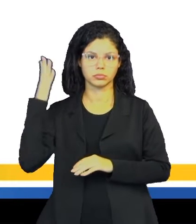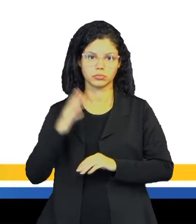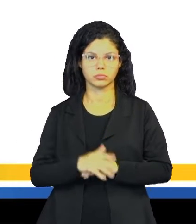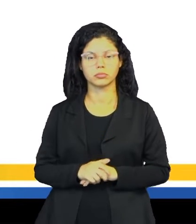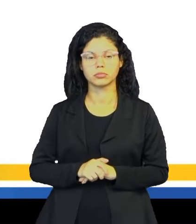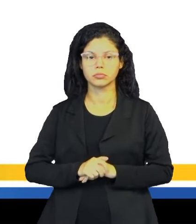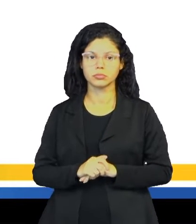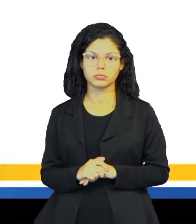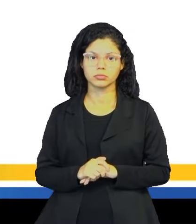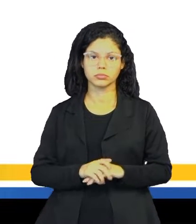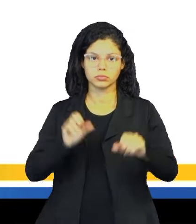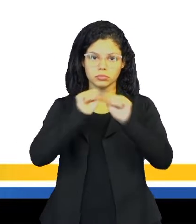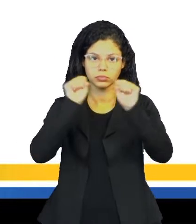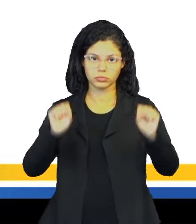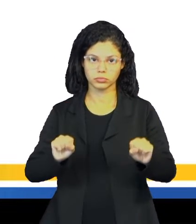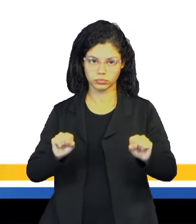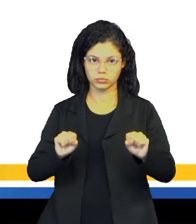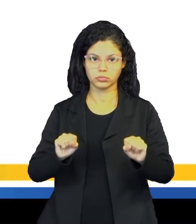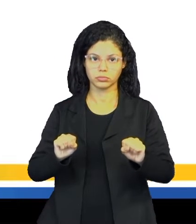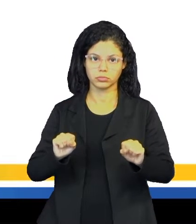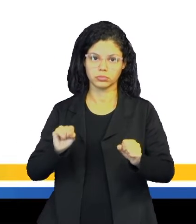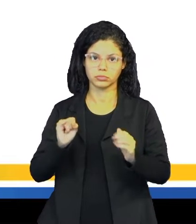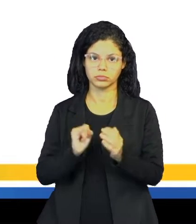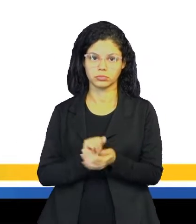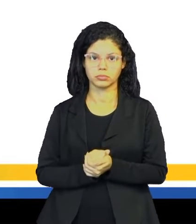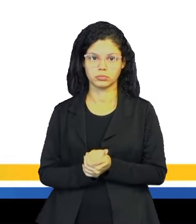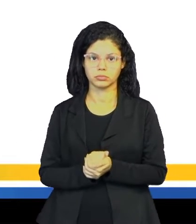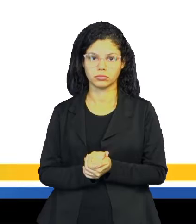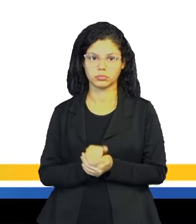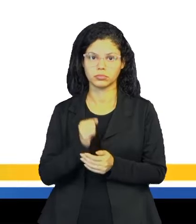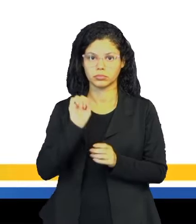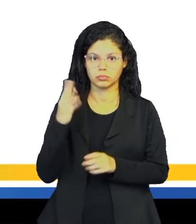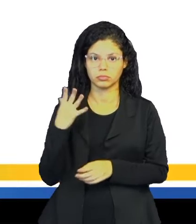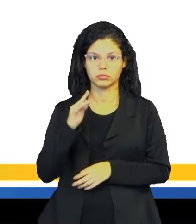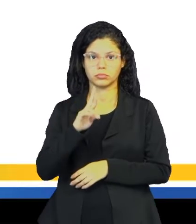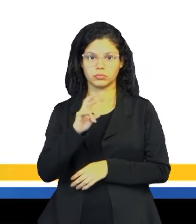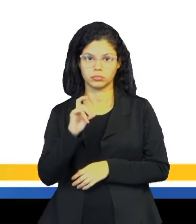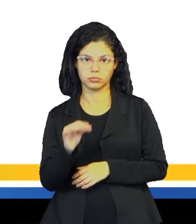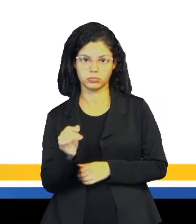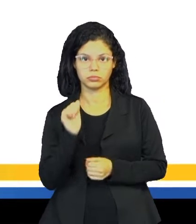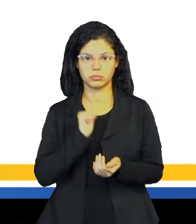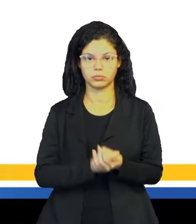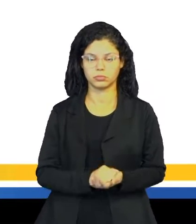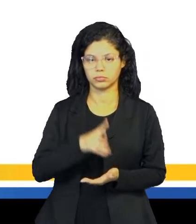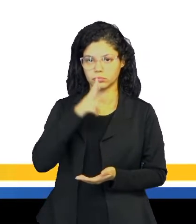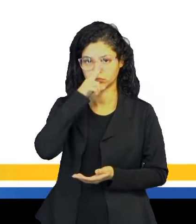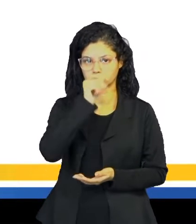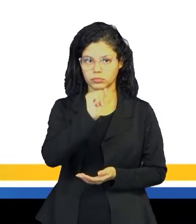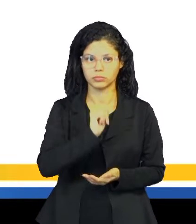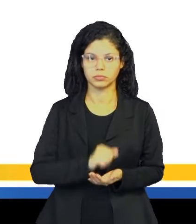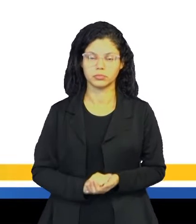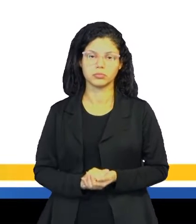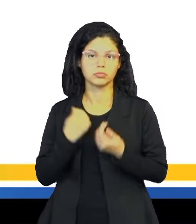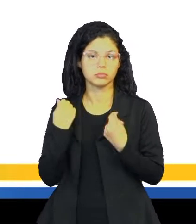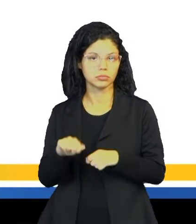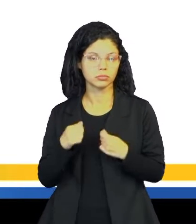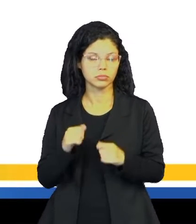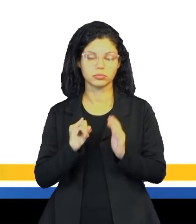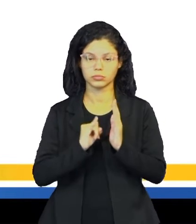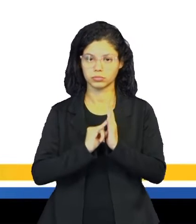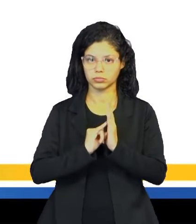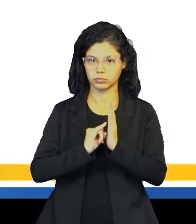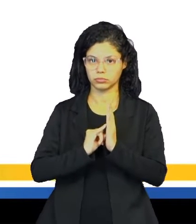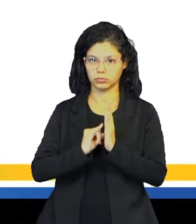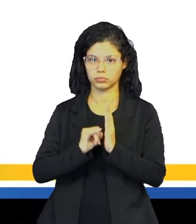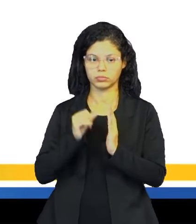acontece. Um sistema institucional, né, de freios e contrapesos ao exercício do poder, né, a gente tem